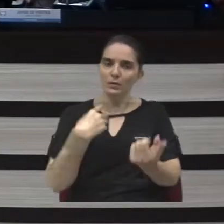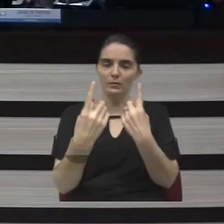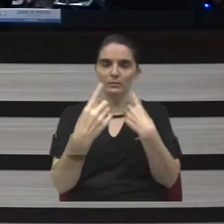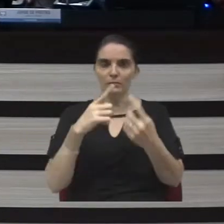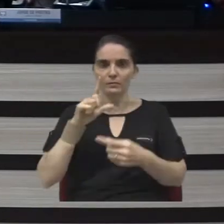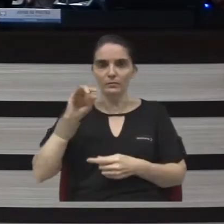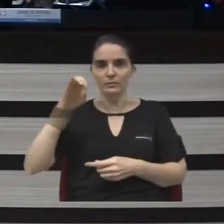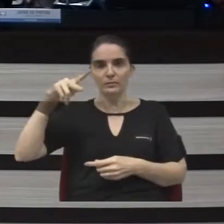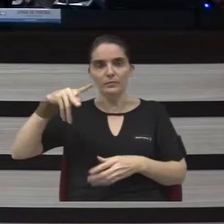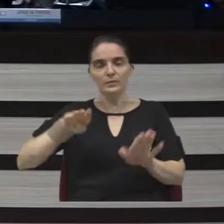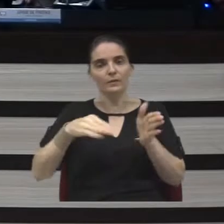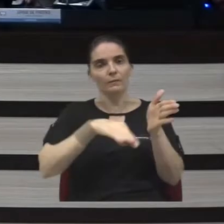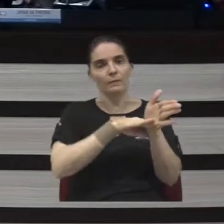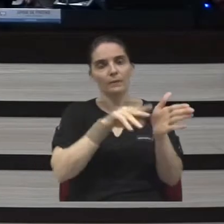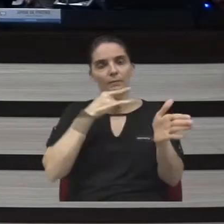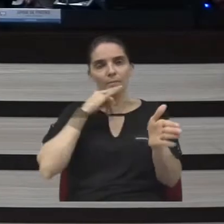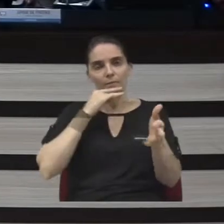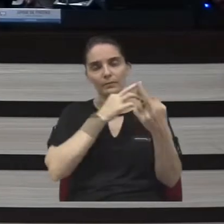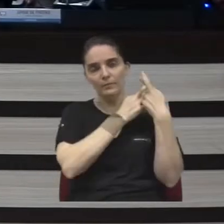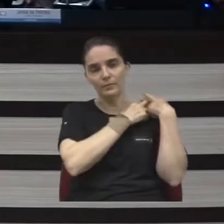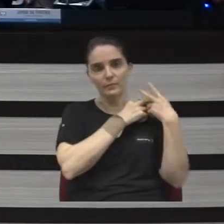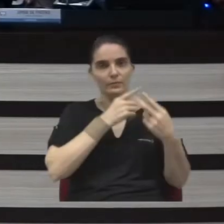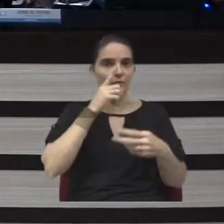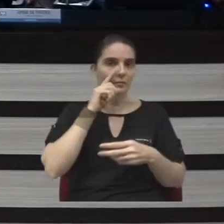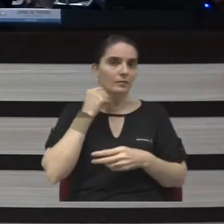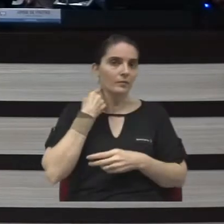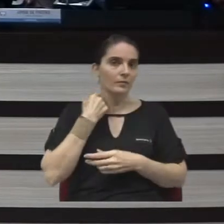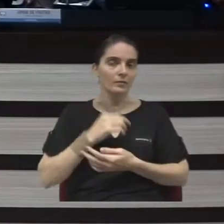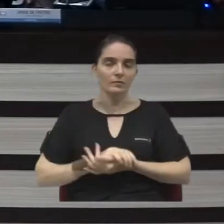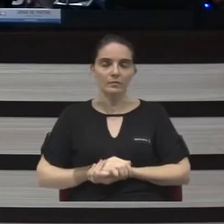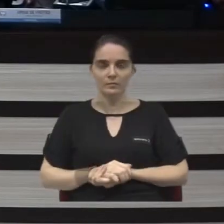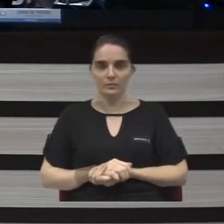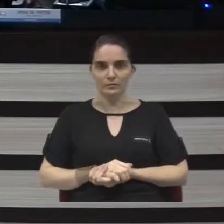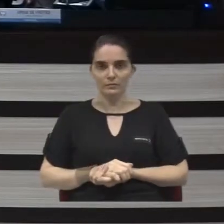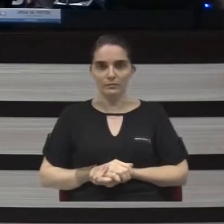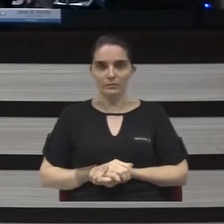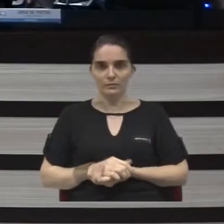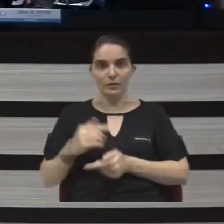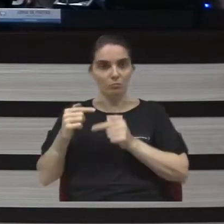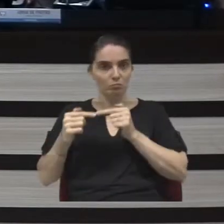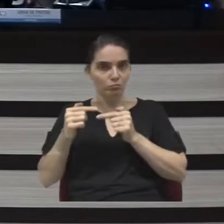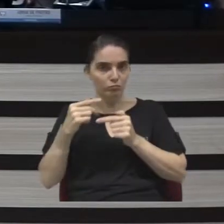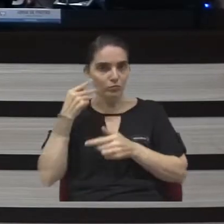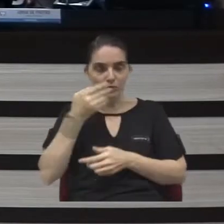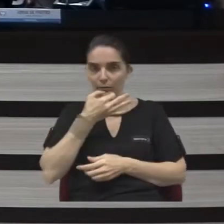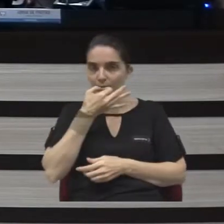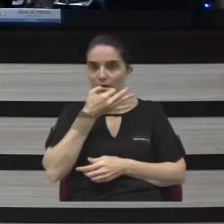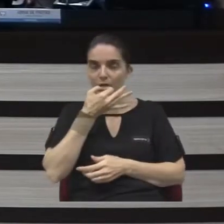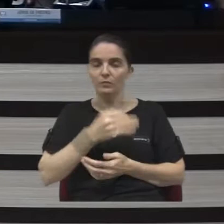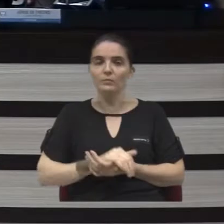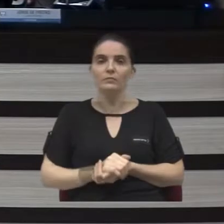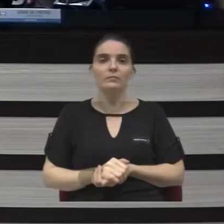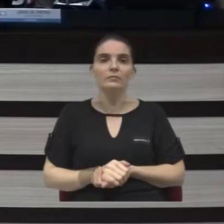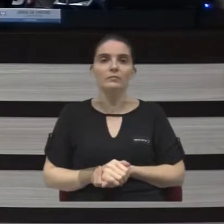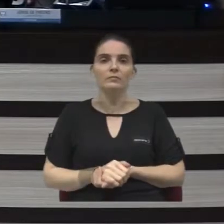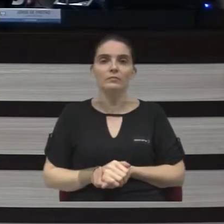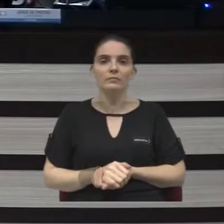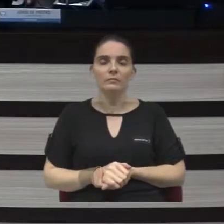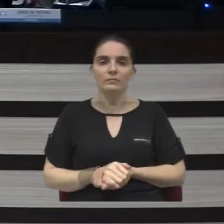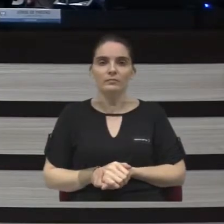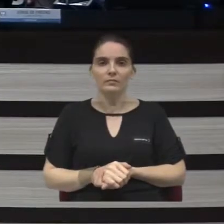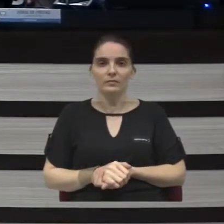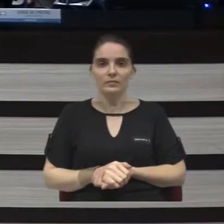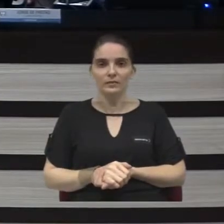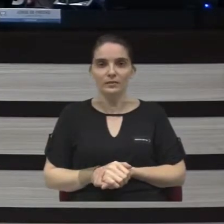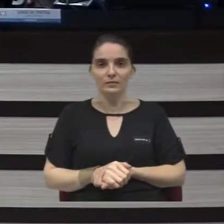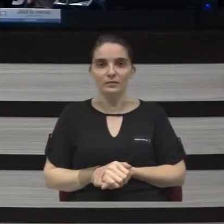Limeira-Piracicaba. Autoria, vereador Newton Santos. O requerimento está em discussão. Algum vereador deseja discutir o requerimento? Eu. Para discutir o requerimento,